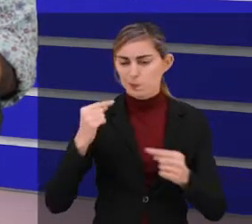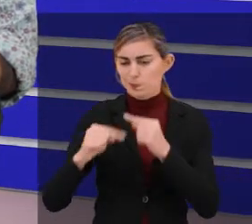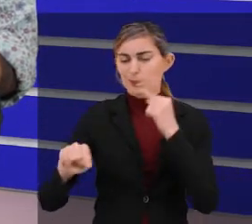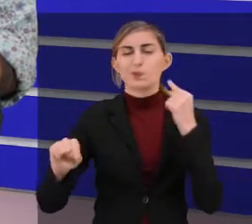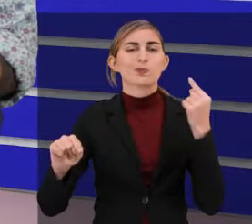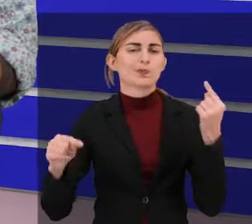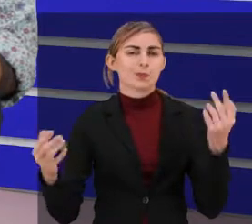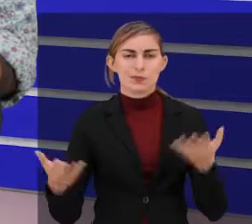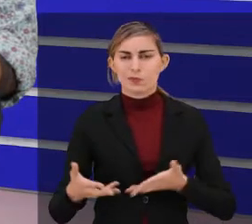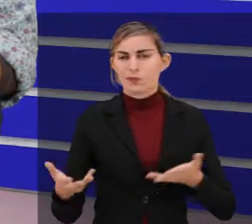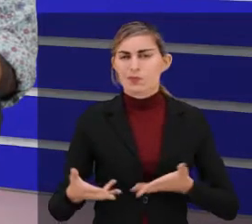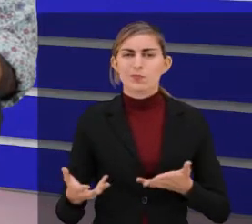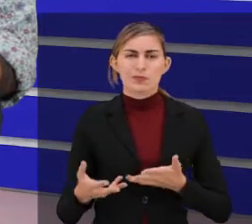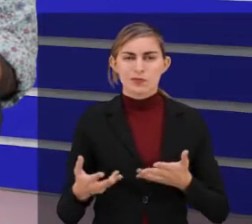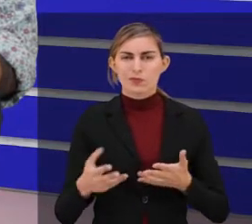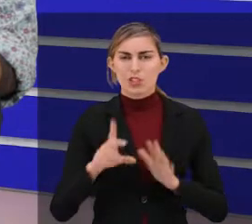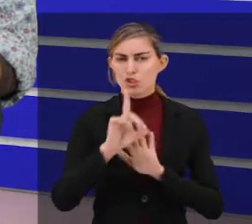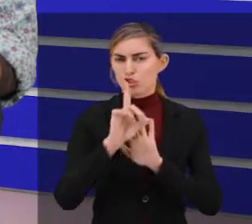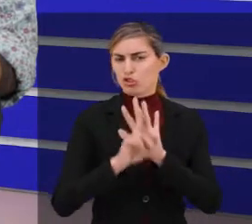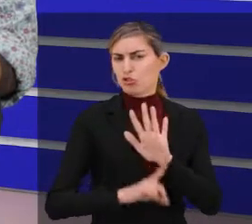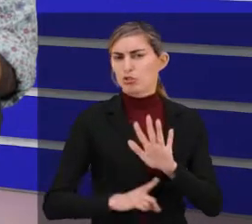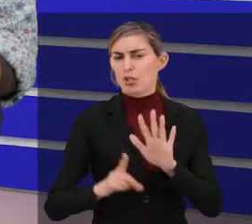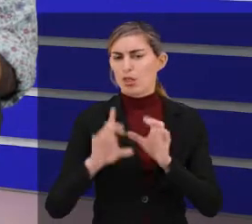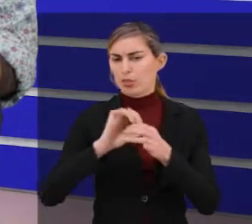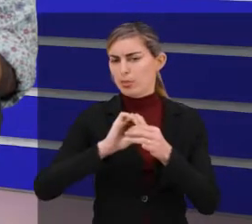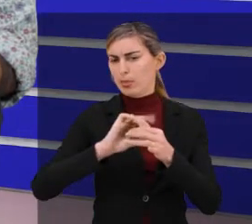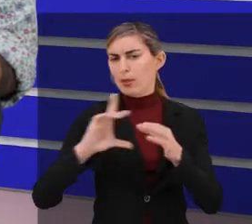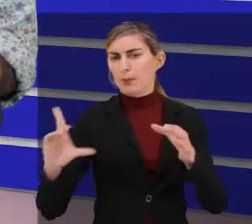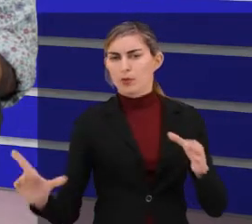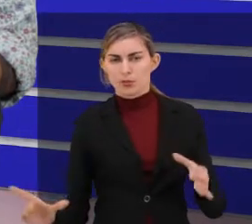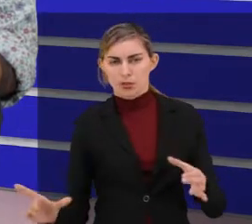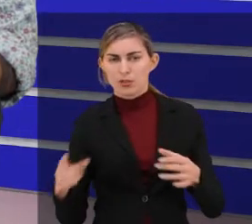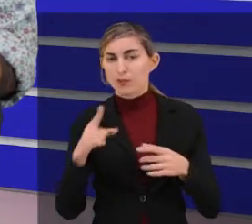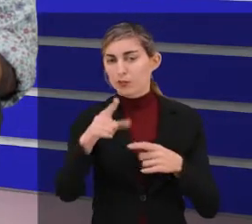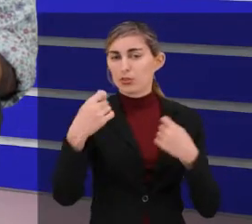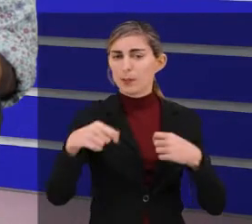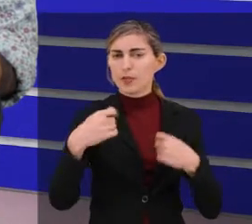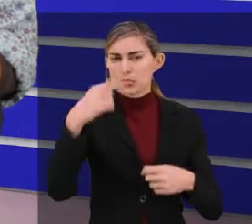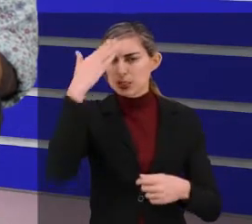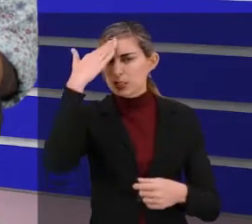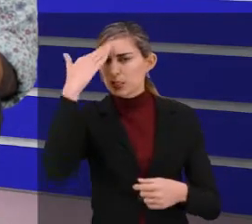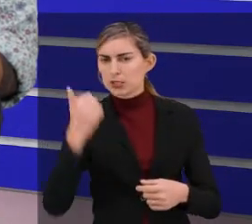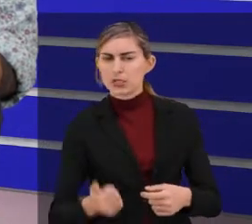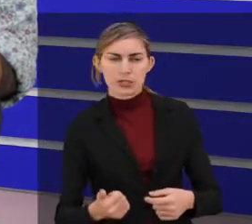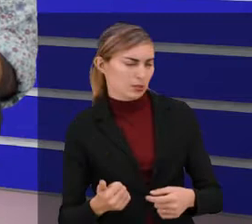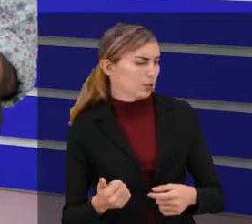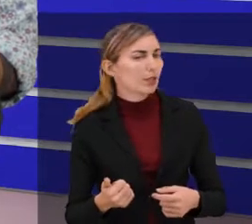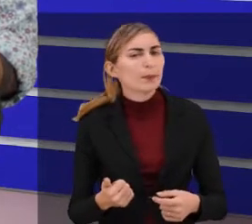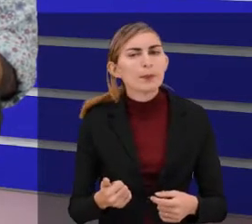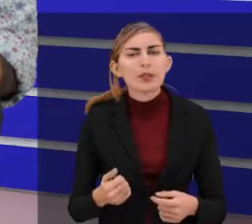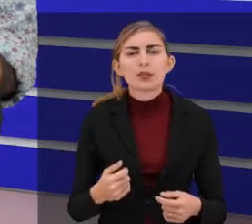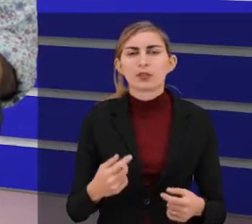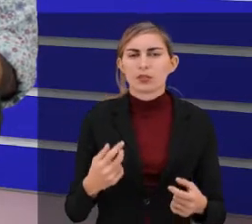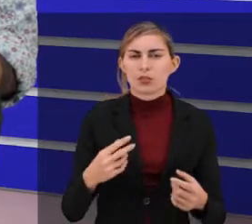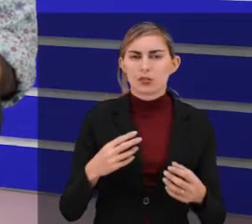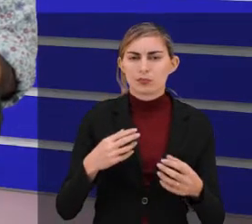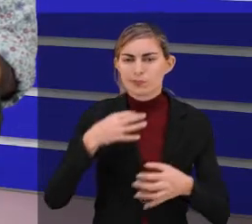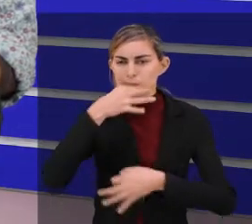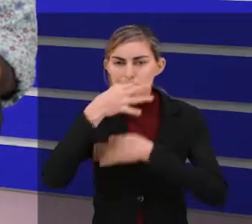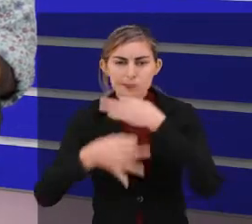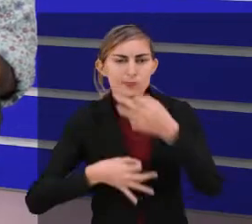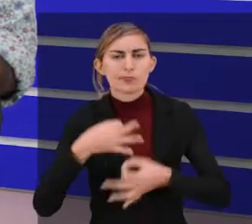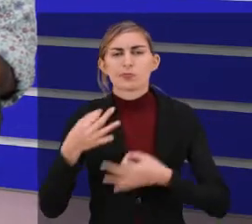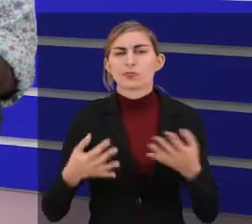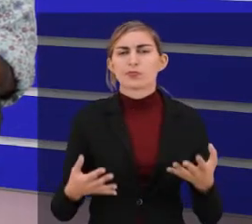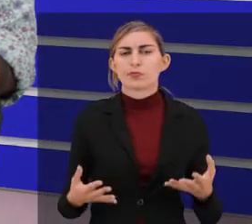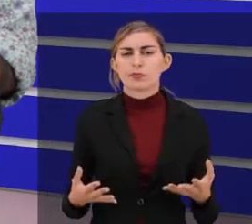inadequada. Numa posição de direito, numa democracia, você tem que saber permear as